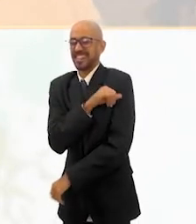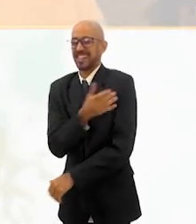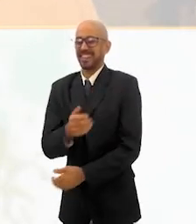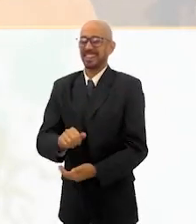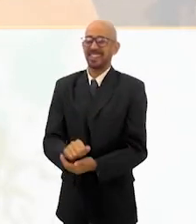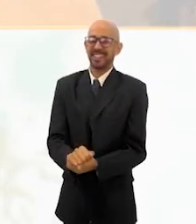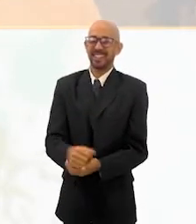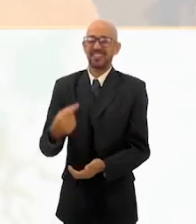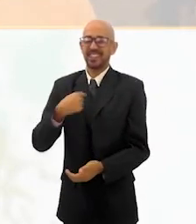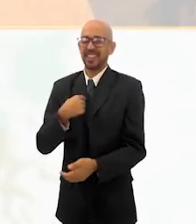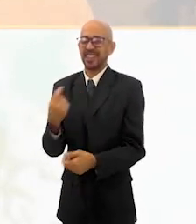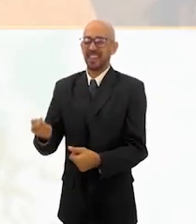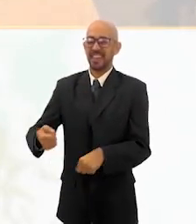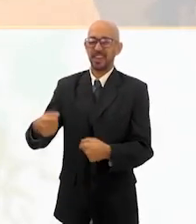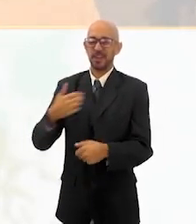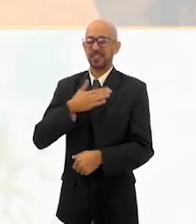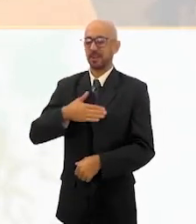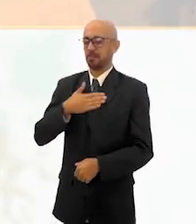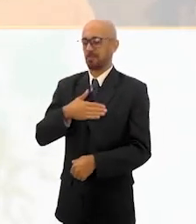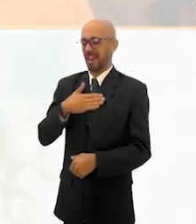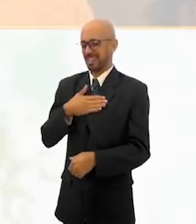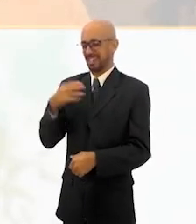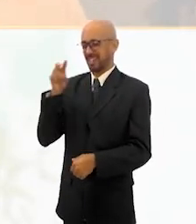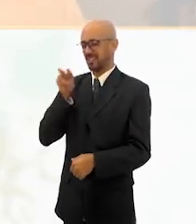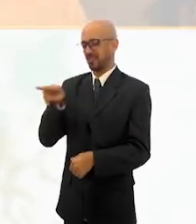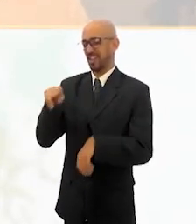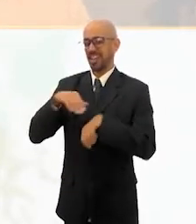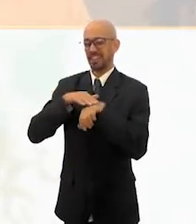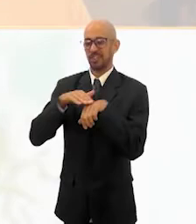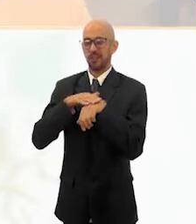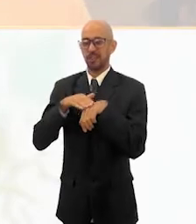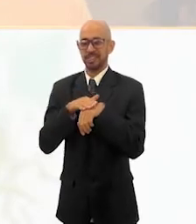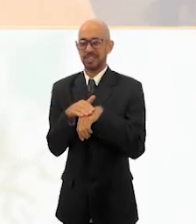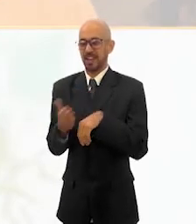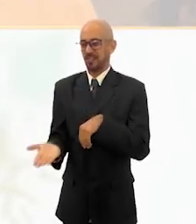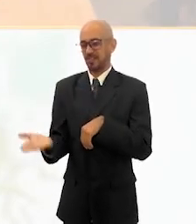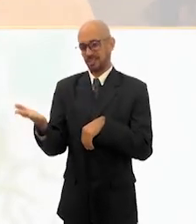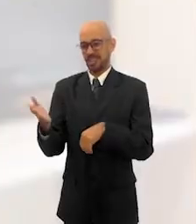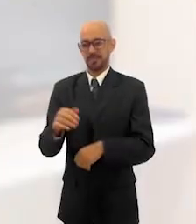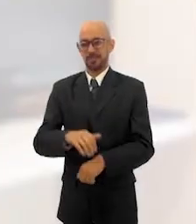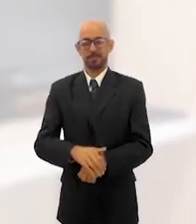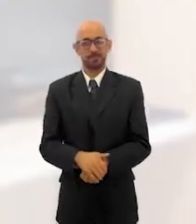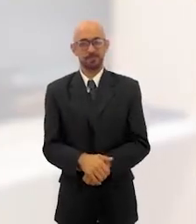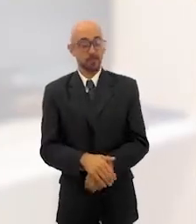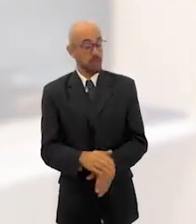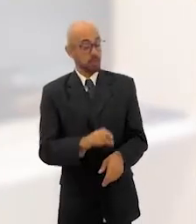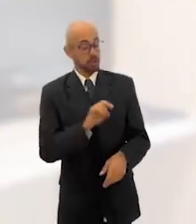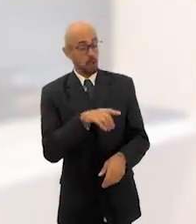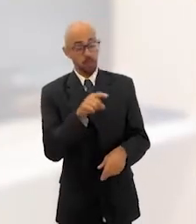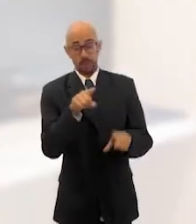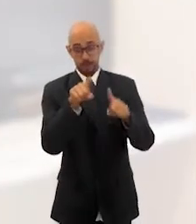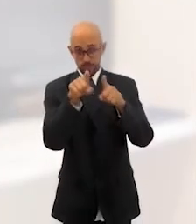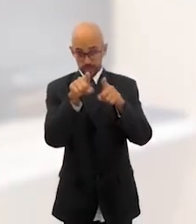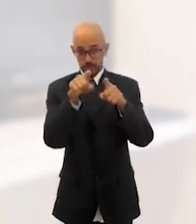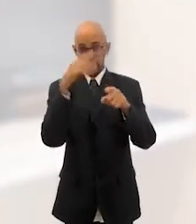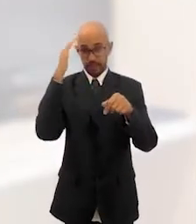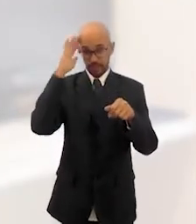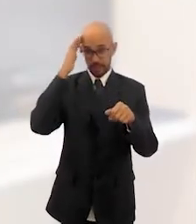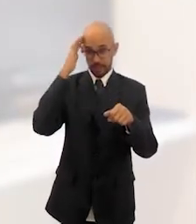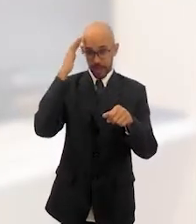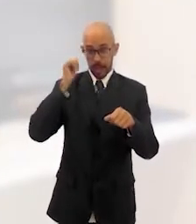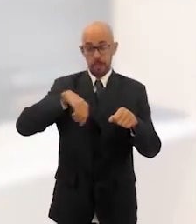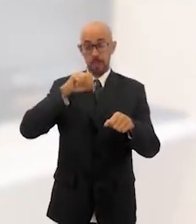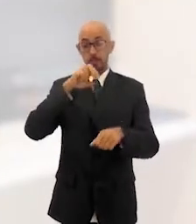eu que estou contente aqui de estar te vendo, de conversar, gosto de conversar com você. Só para o pessoal entender, o Moa fala